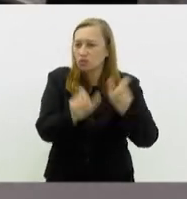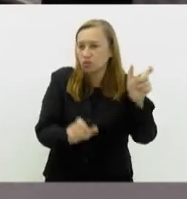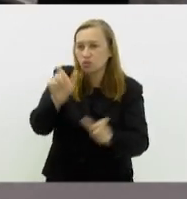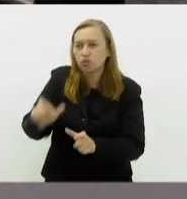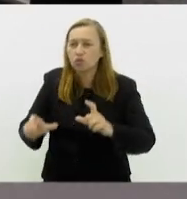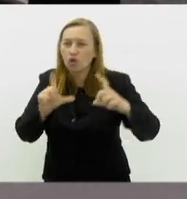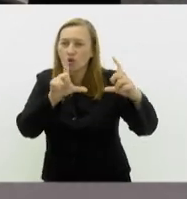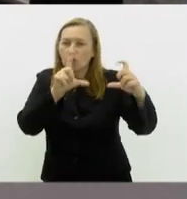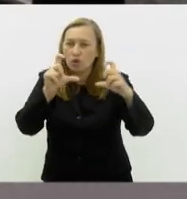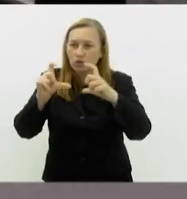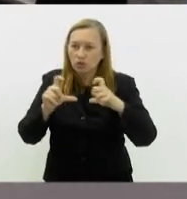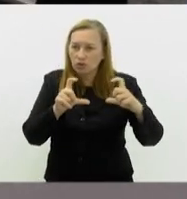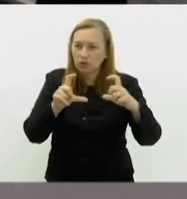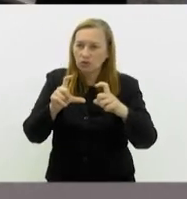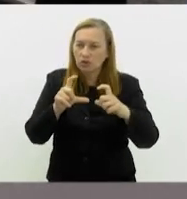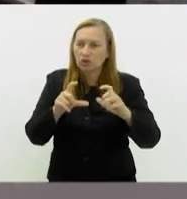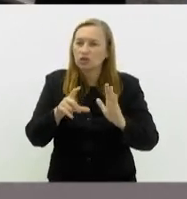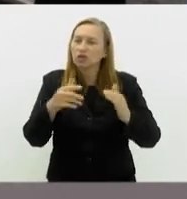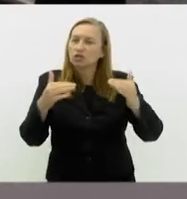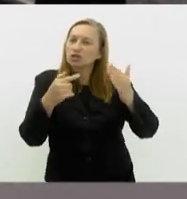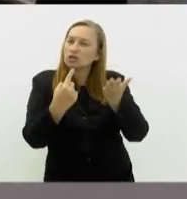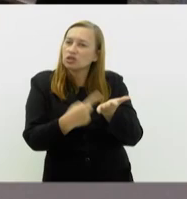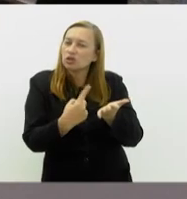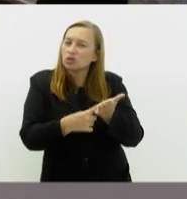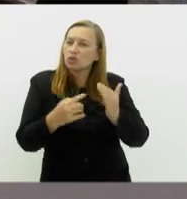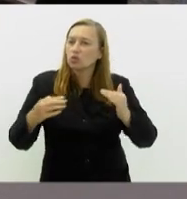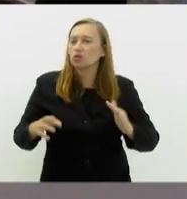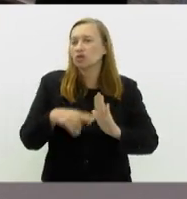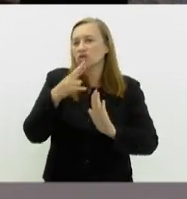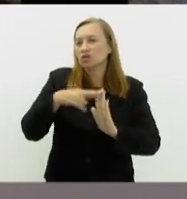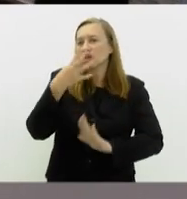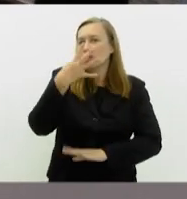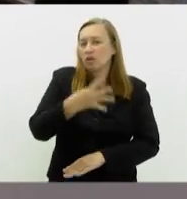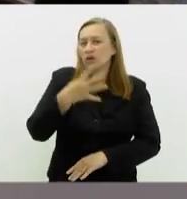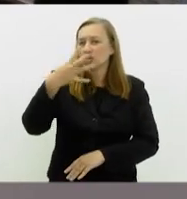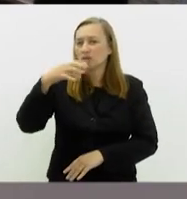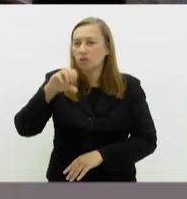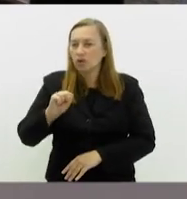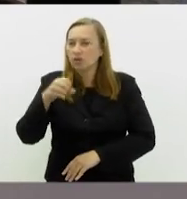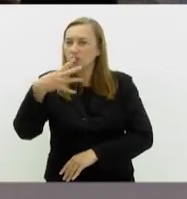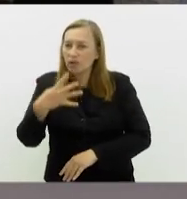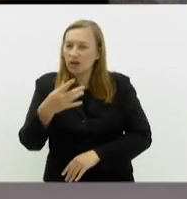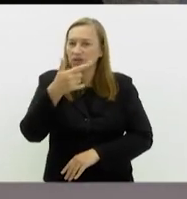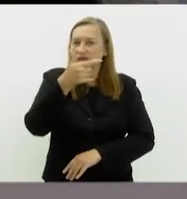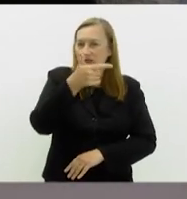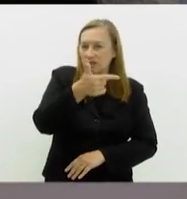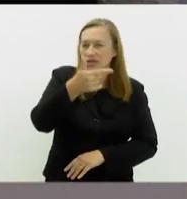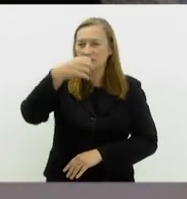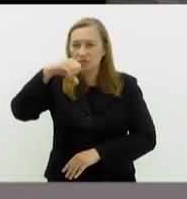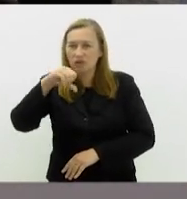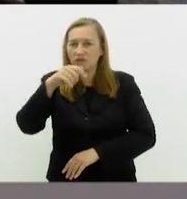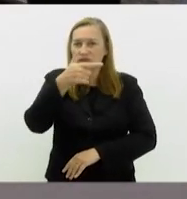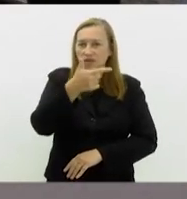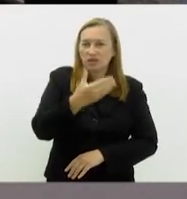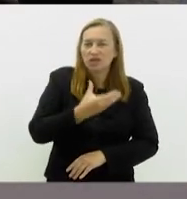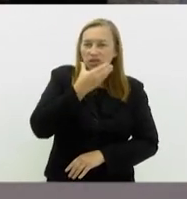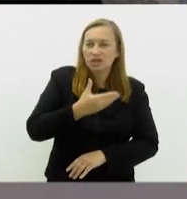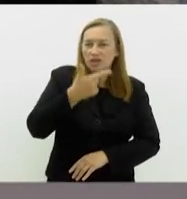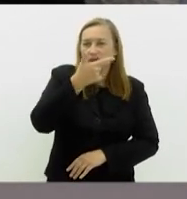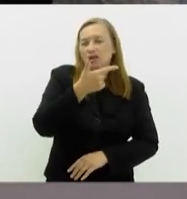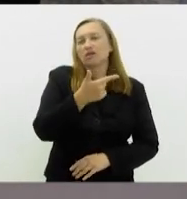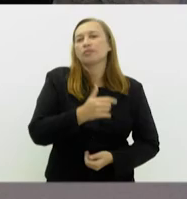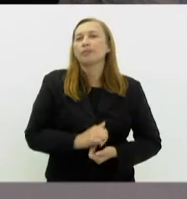fotográfico de acordo com a resolução 484 de 19 de dezembro de 22 do Conselho Nacional de Justiça